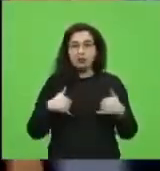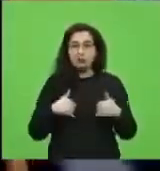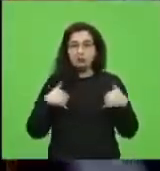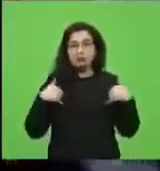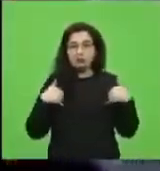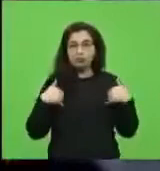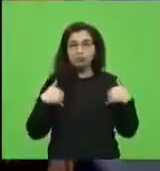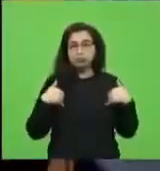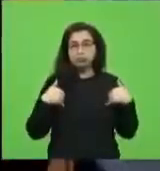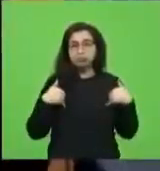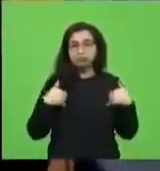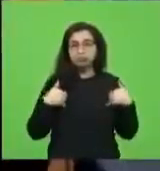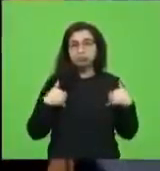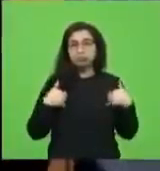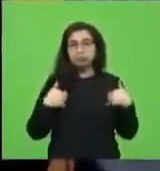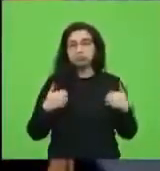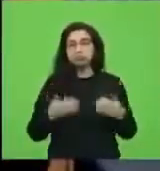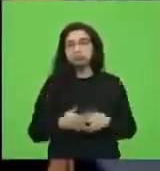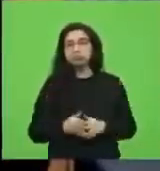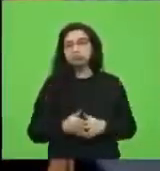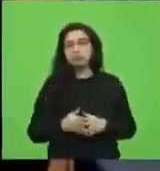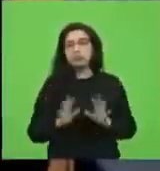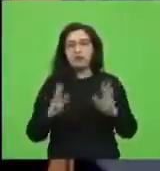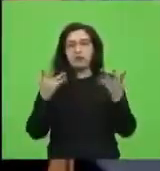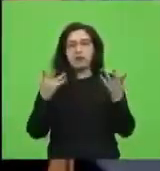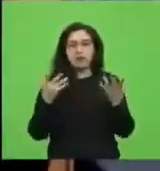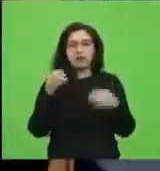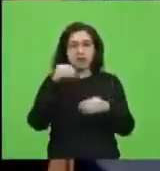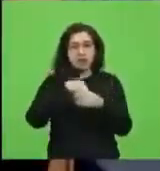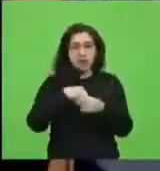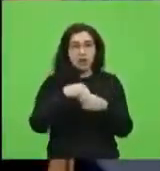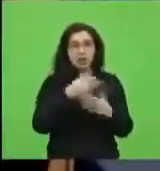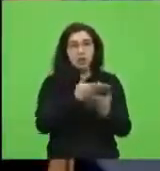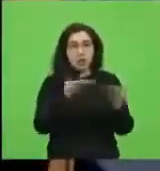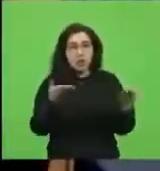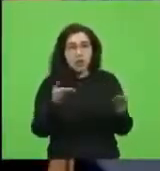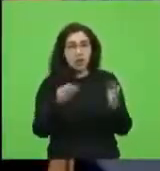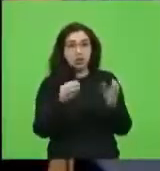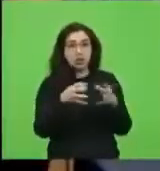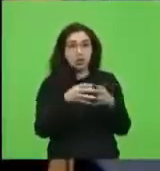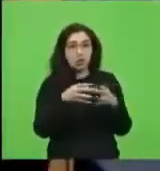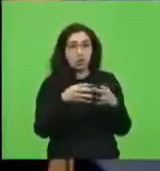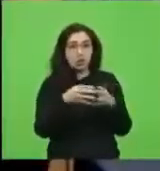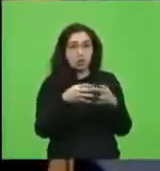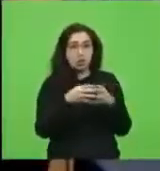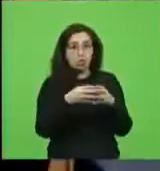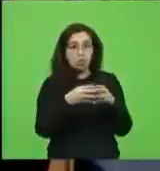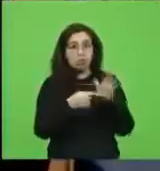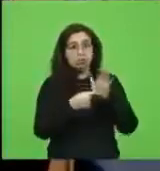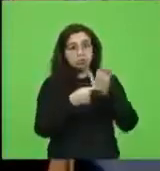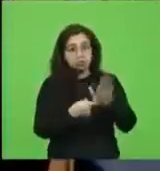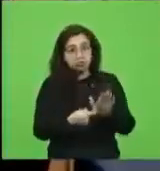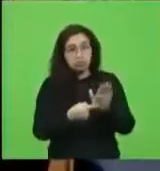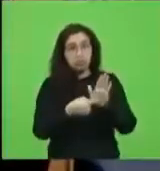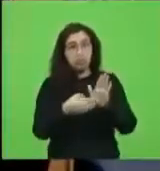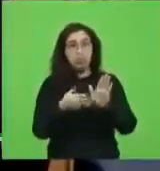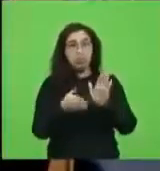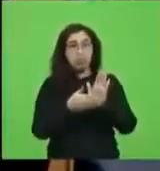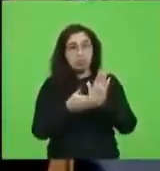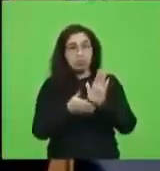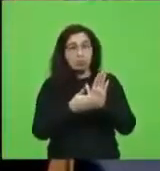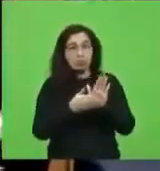comemorações, dentro de um regramento, eles mesmos apresentaram as propostas, boas